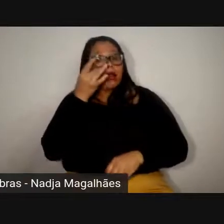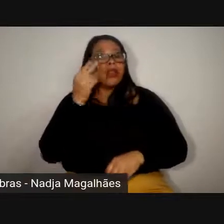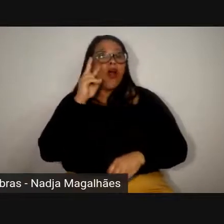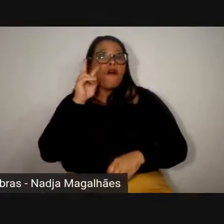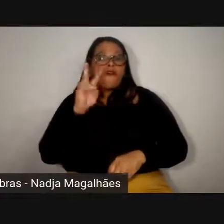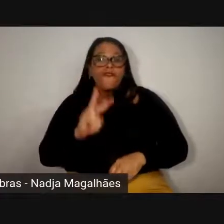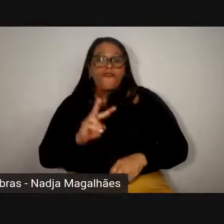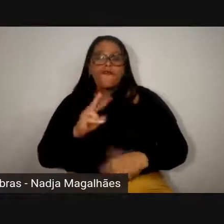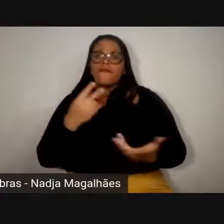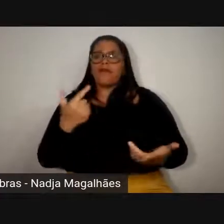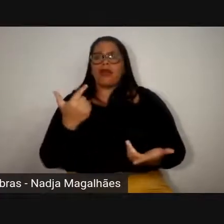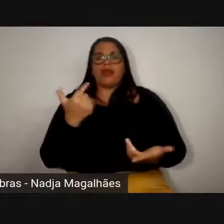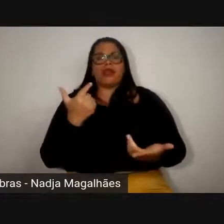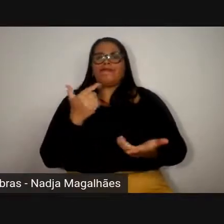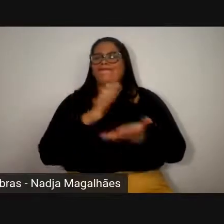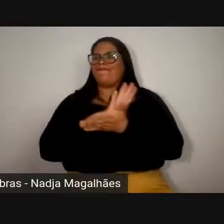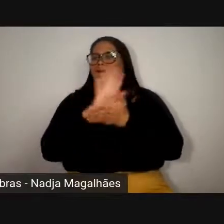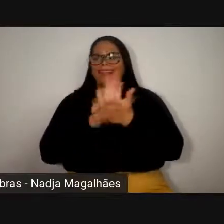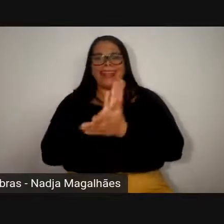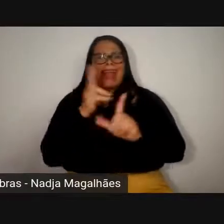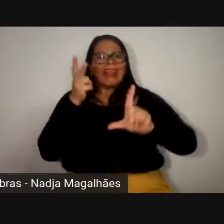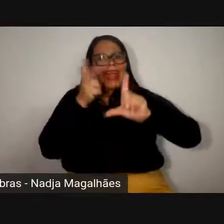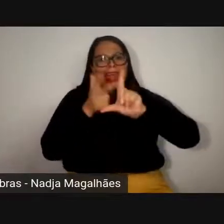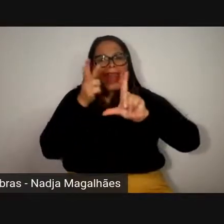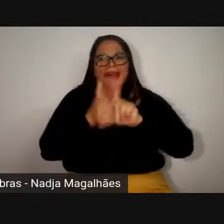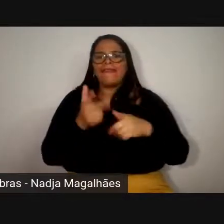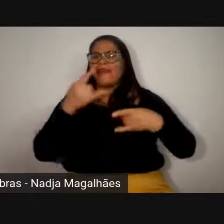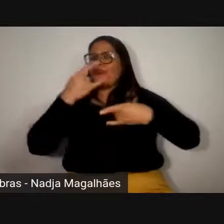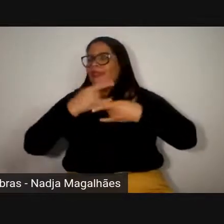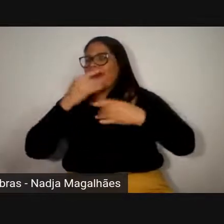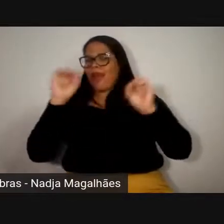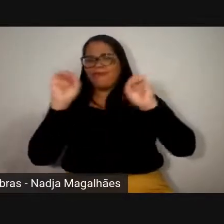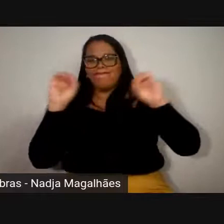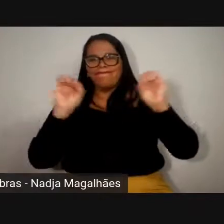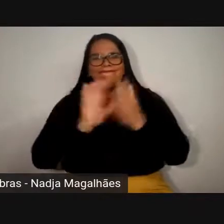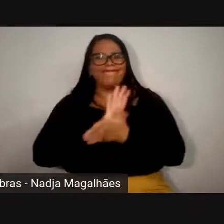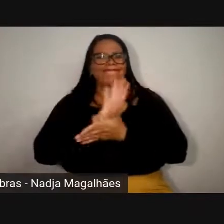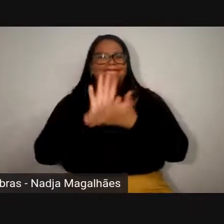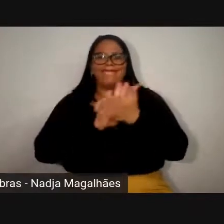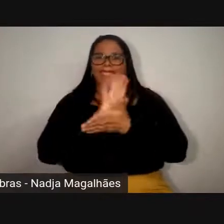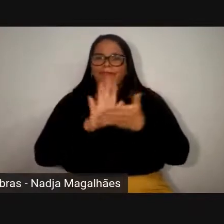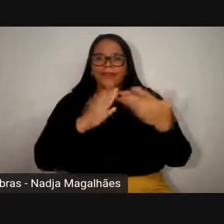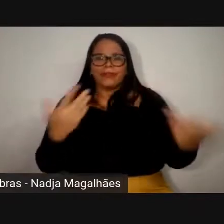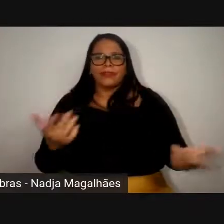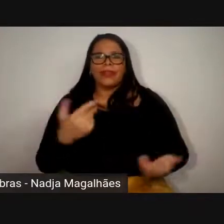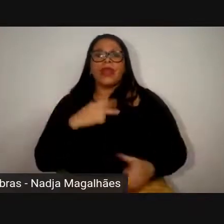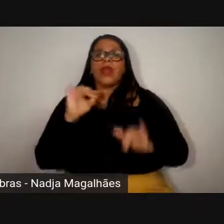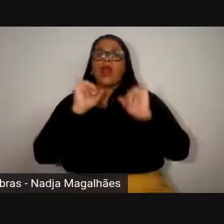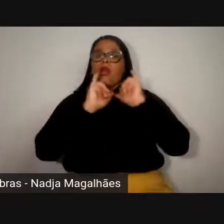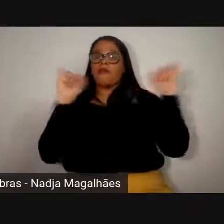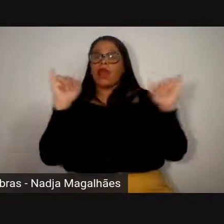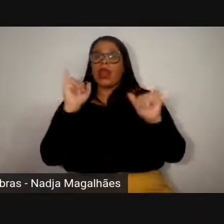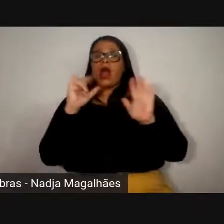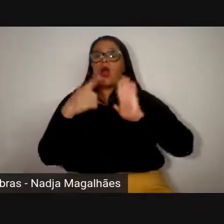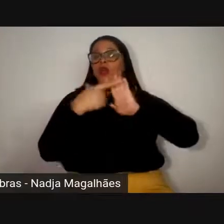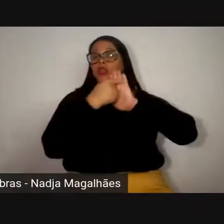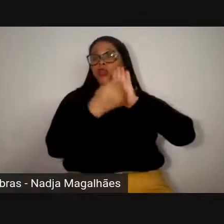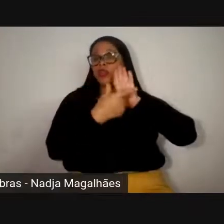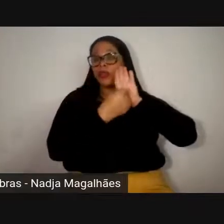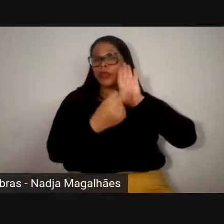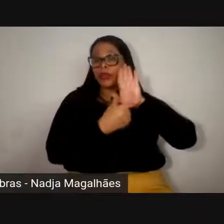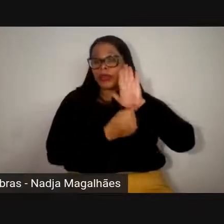ao vivo. E aqui eu quero dar destaque para os países e para as casas legislativas que